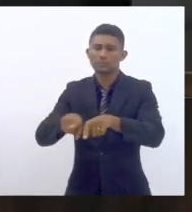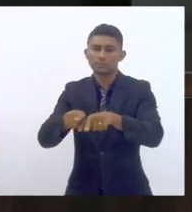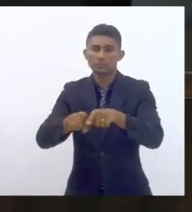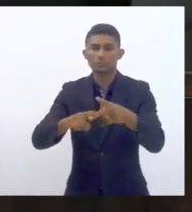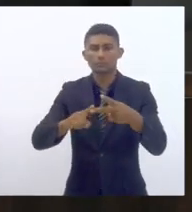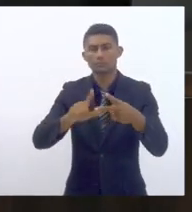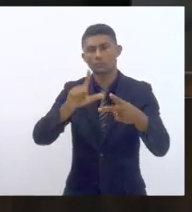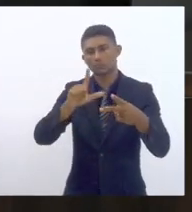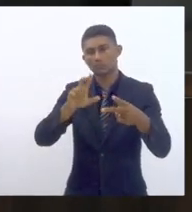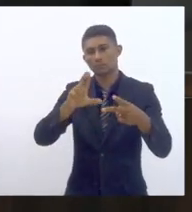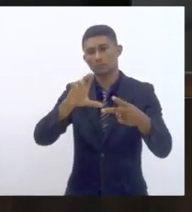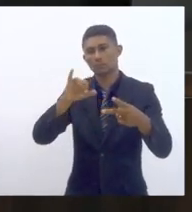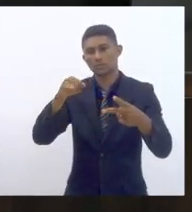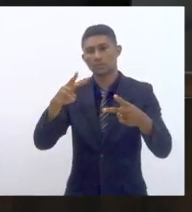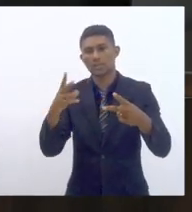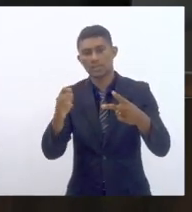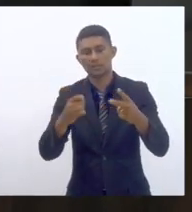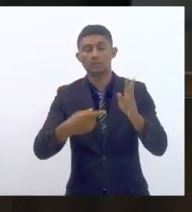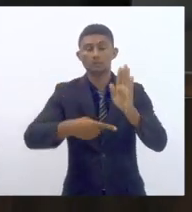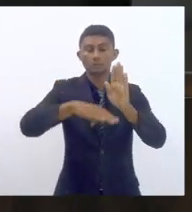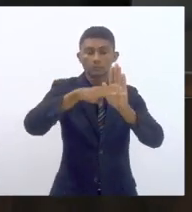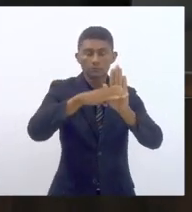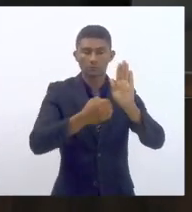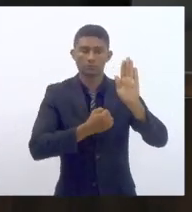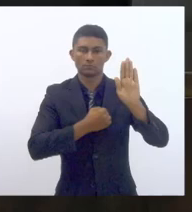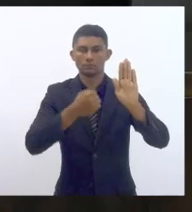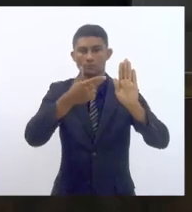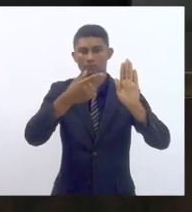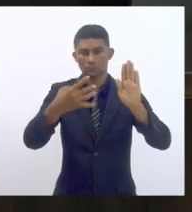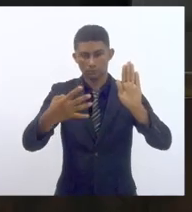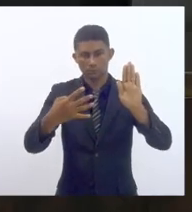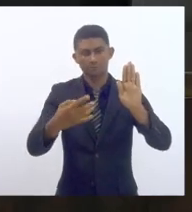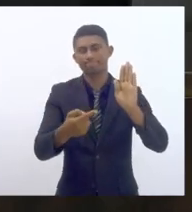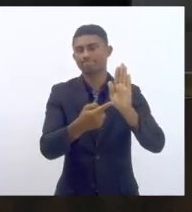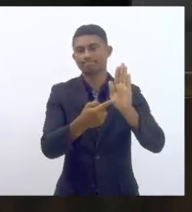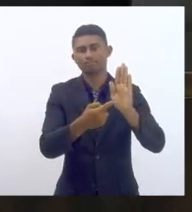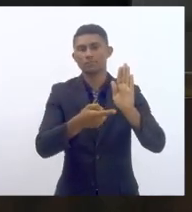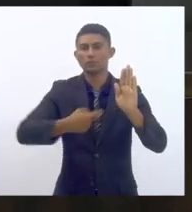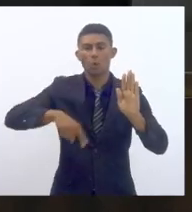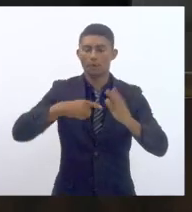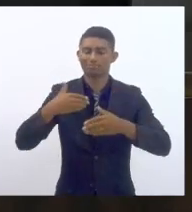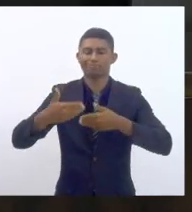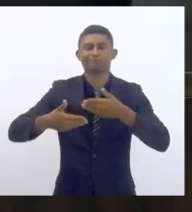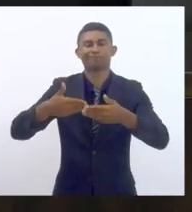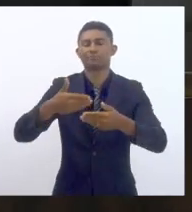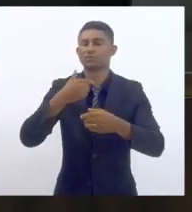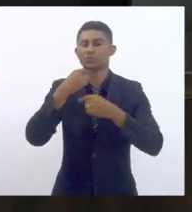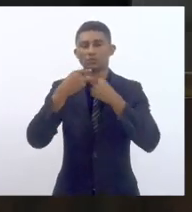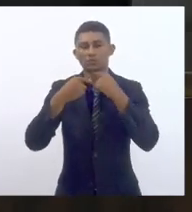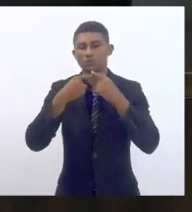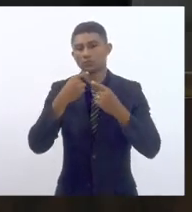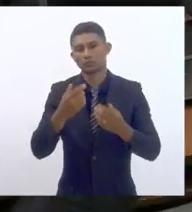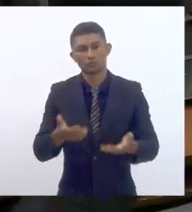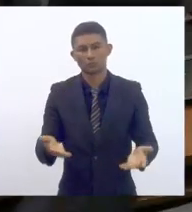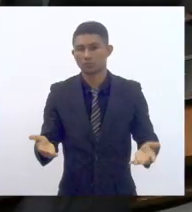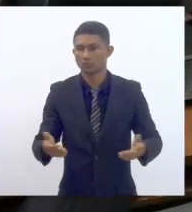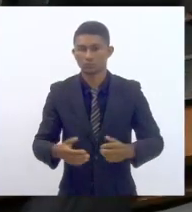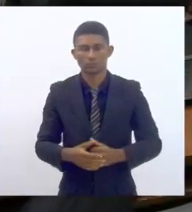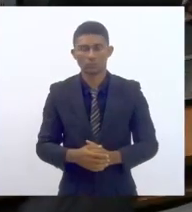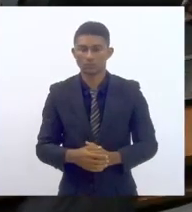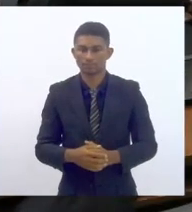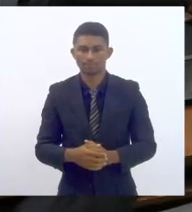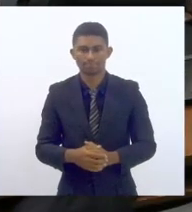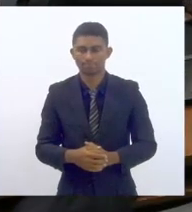manutenção, que é o 24º, que nós não conseguimos avançar. Não, senhor presidente.